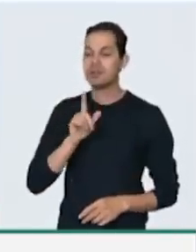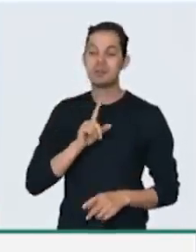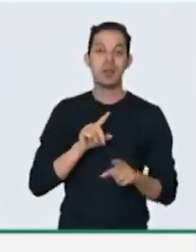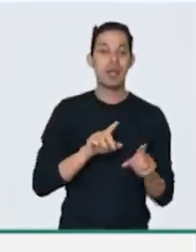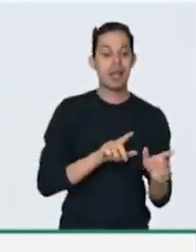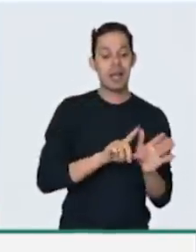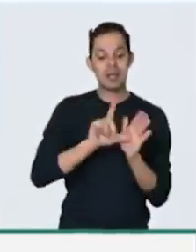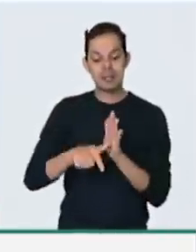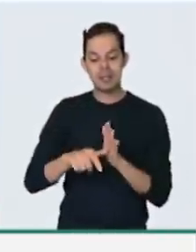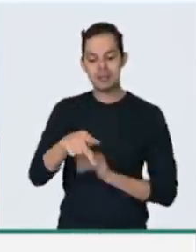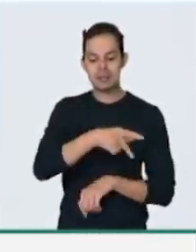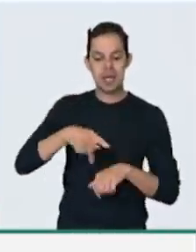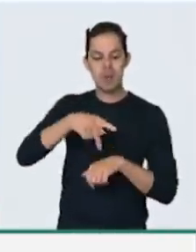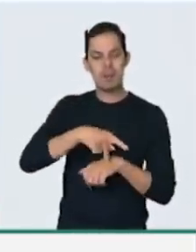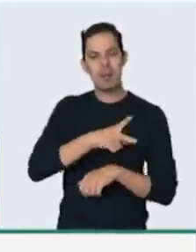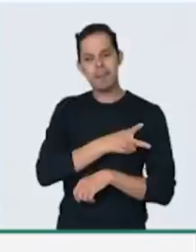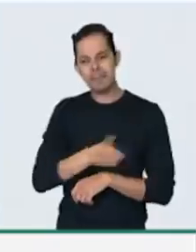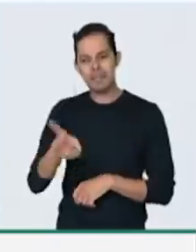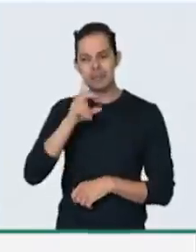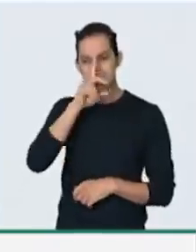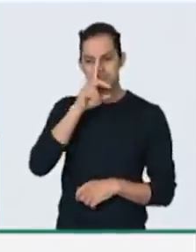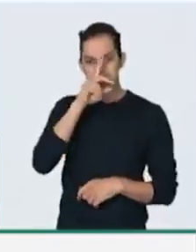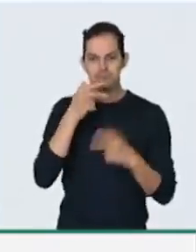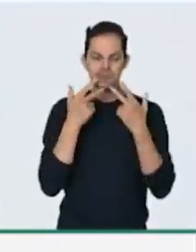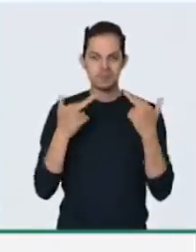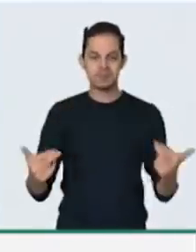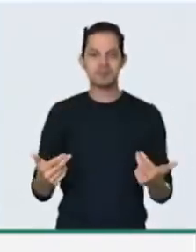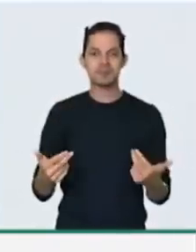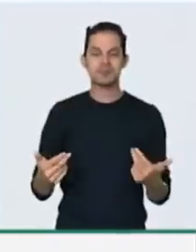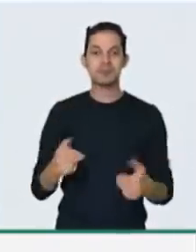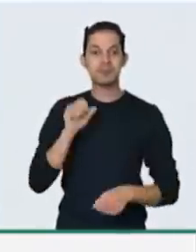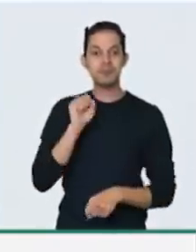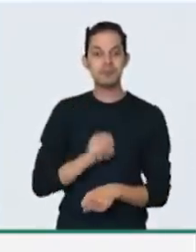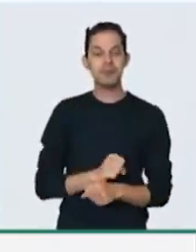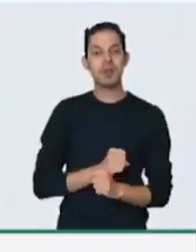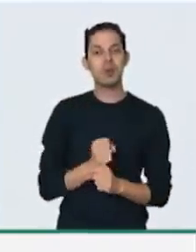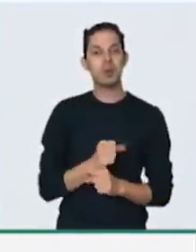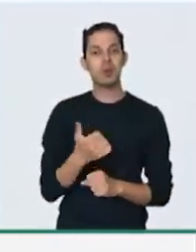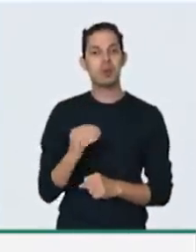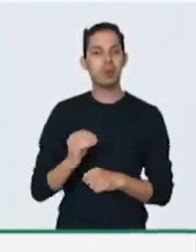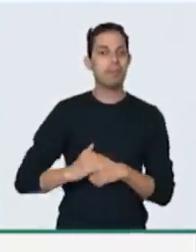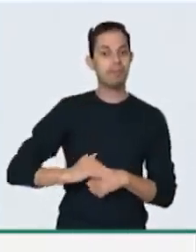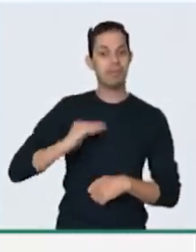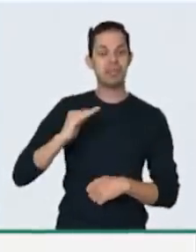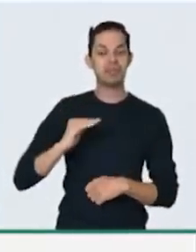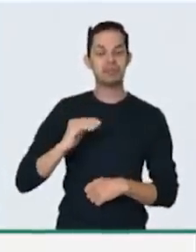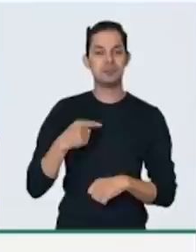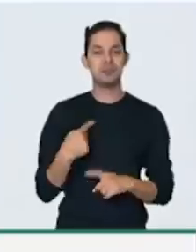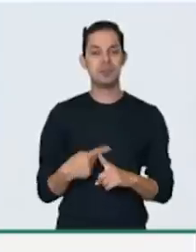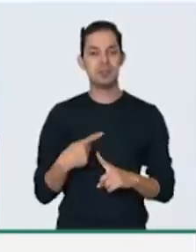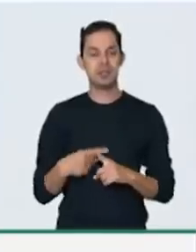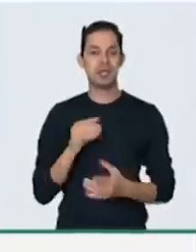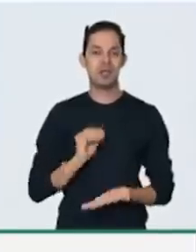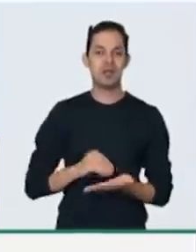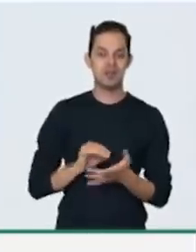país, o risco da gente manter diversas inovações, diversas tecnologias parados durante mais de décadas em razão da ausência